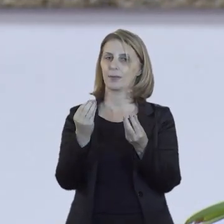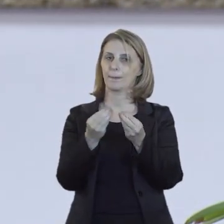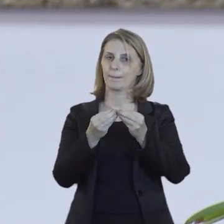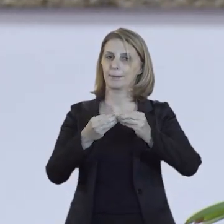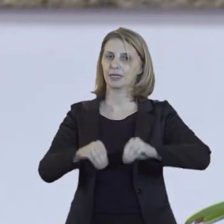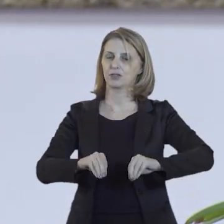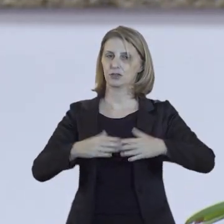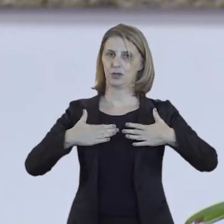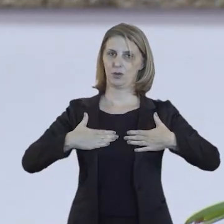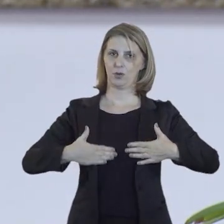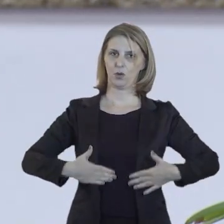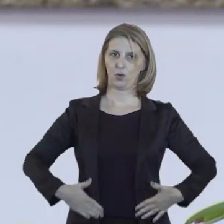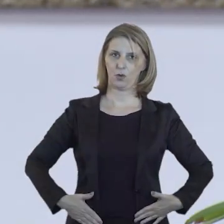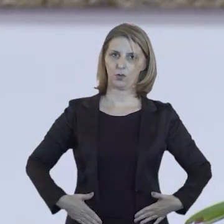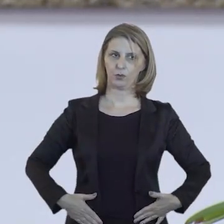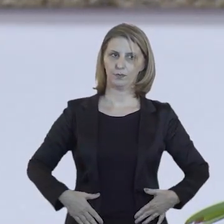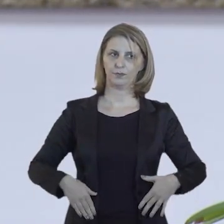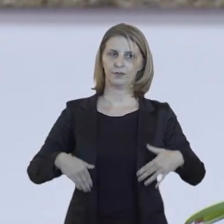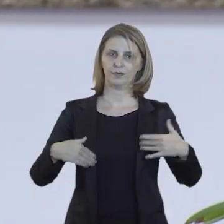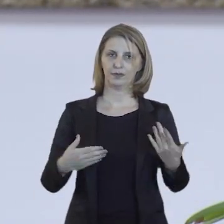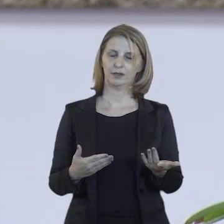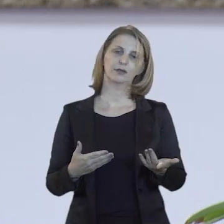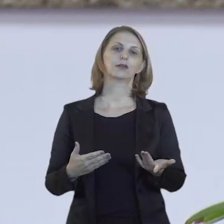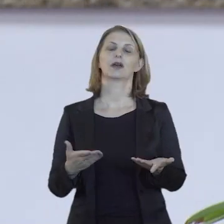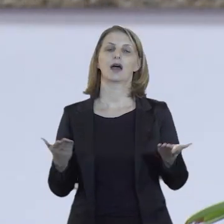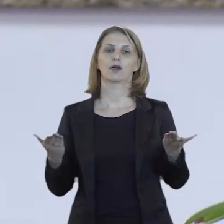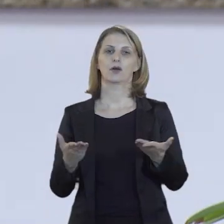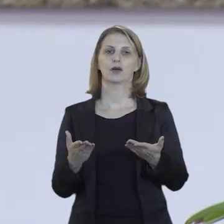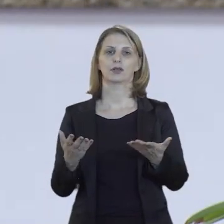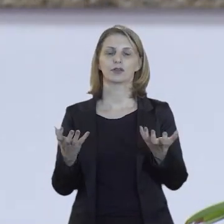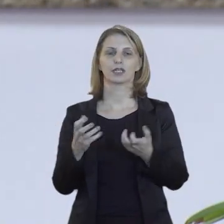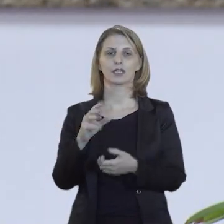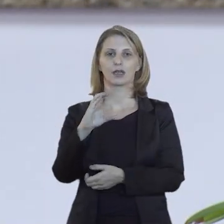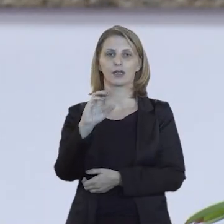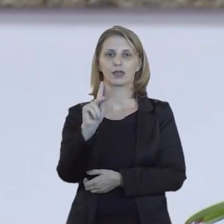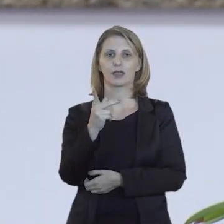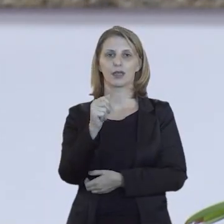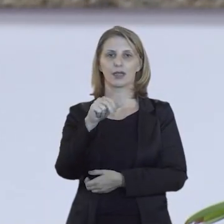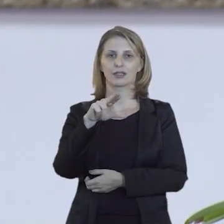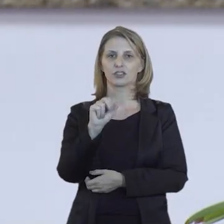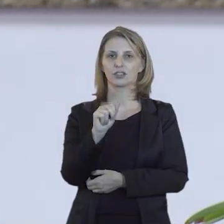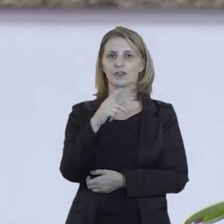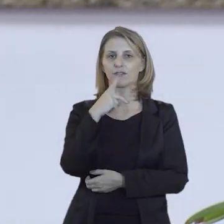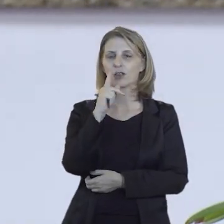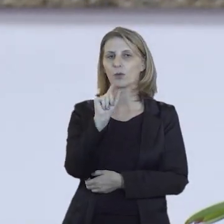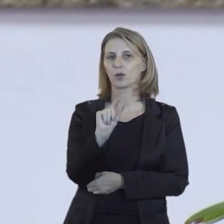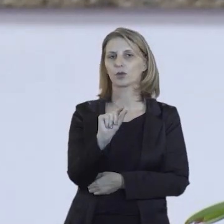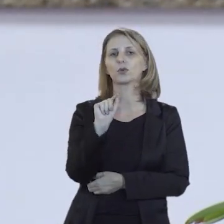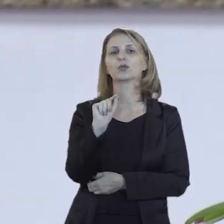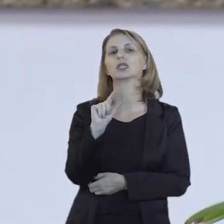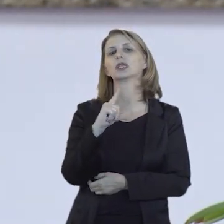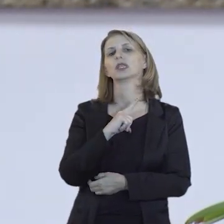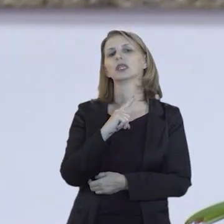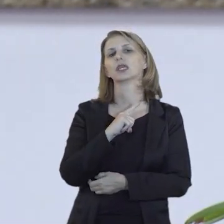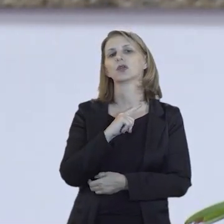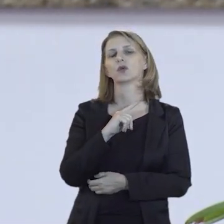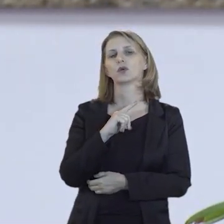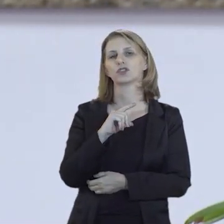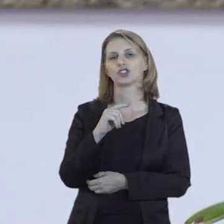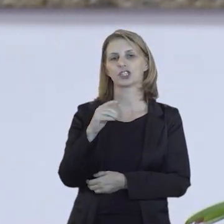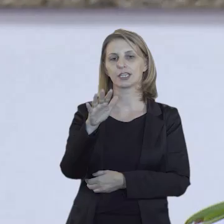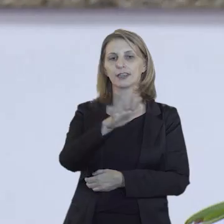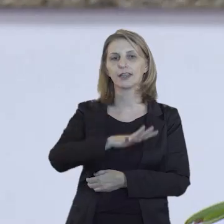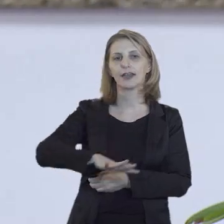podem ser prejudiciais, né, ao nosso corpo físico. E aí eu queria que daí a Xana falasse um pouquinho o que a gente tem